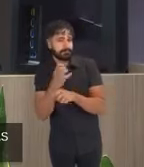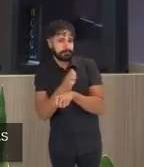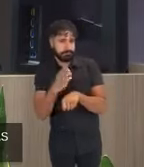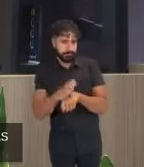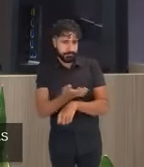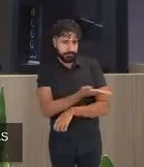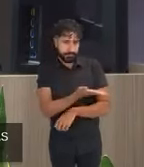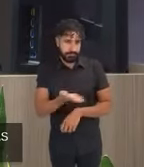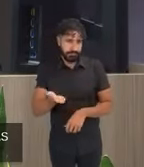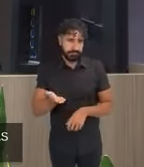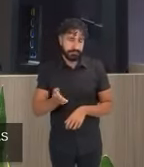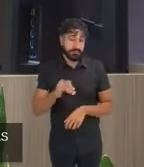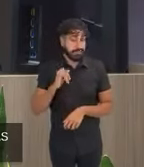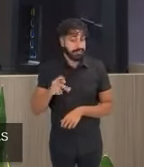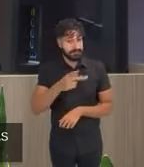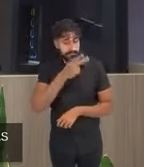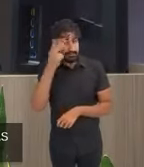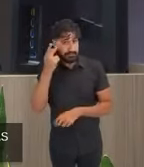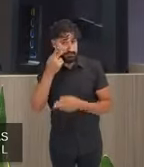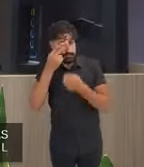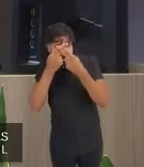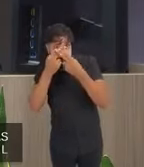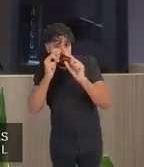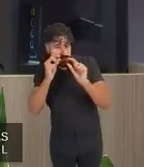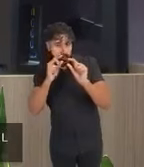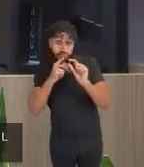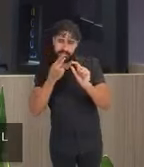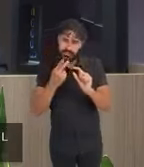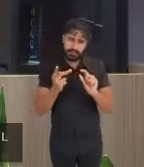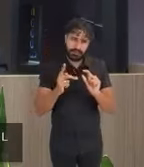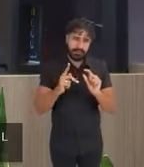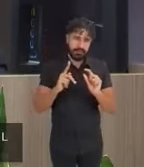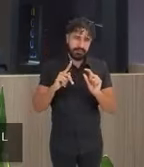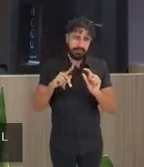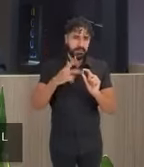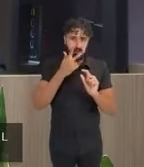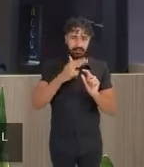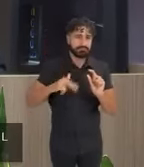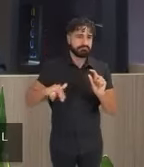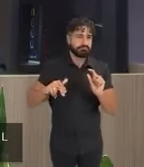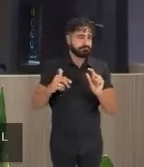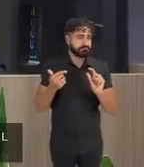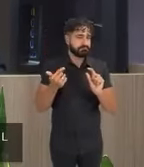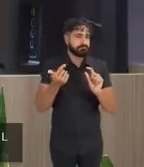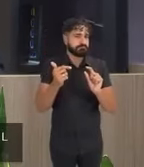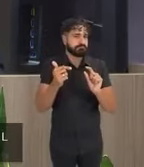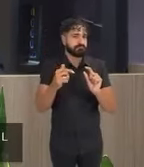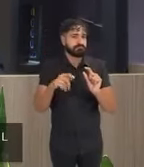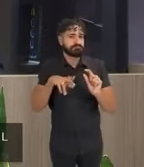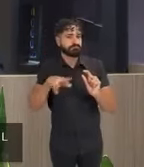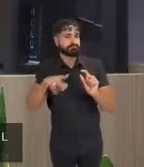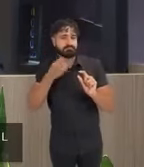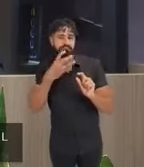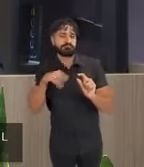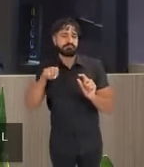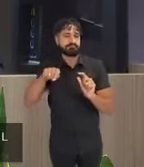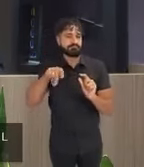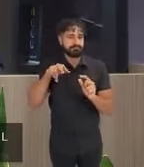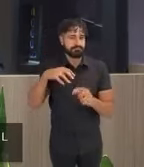E quem tiver alguma menos agradável, que sirva, mas olha, não deve funcionar, não pode funcionar assim.